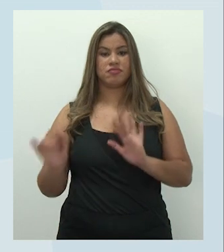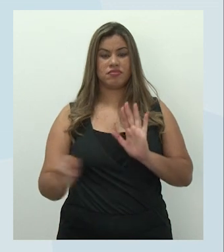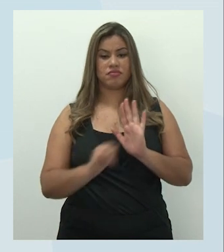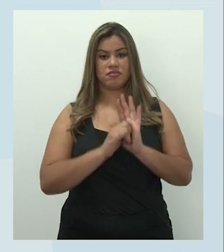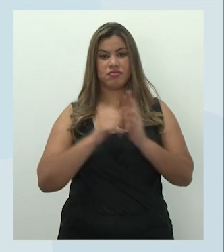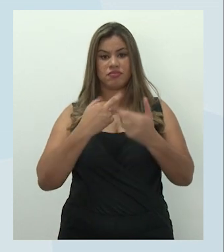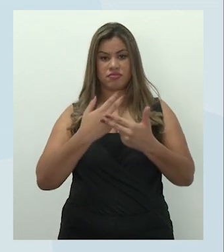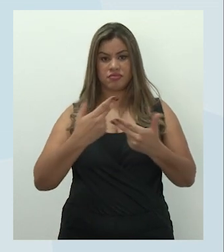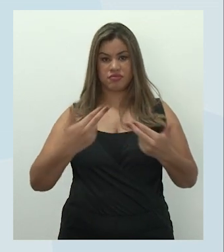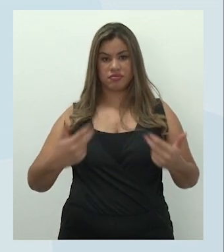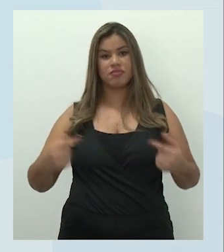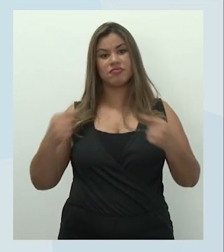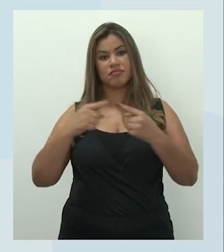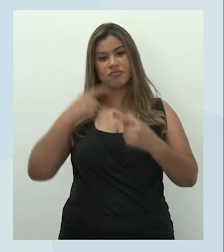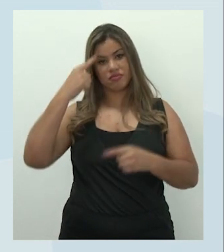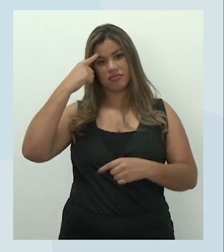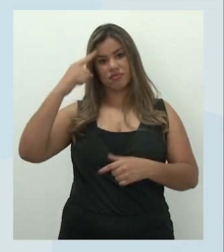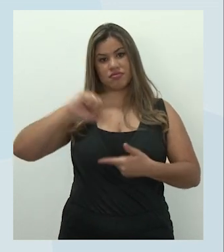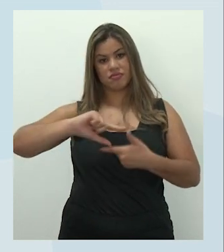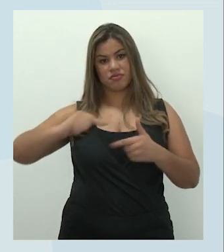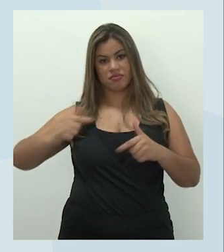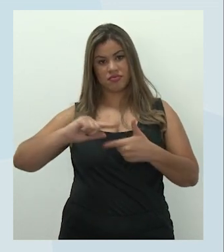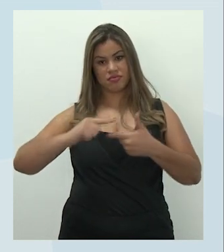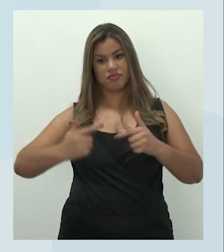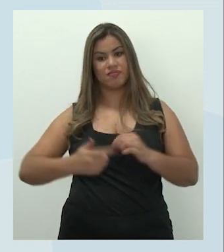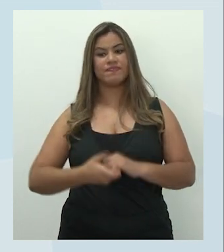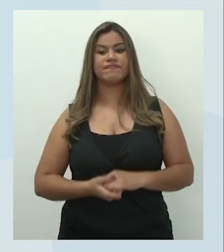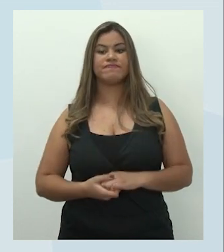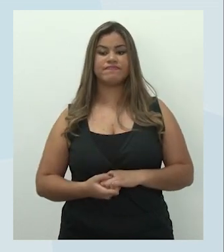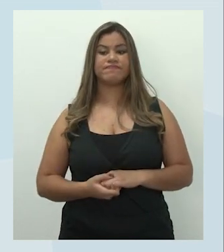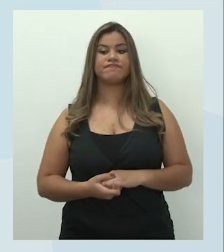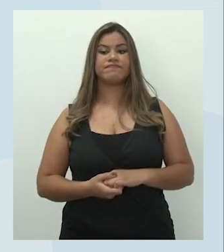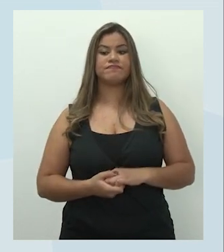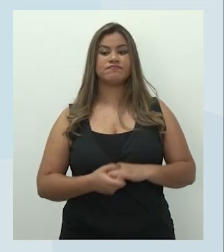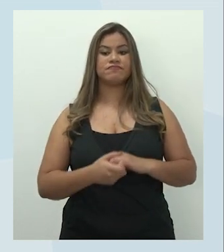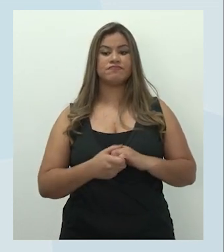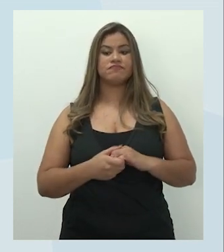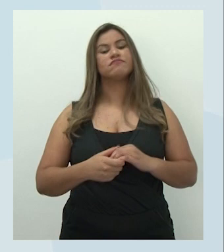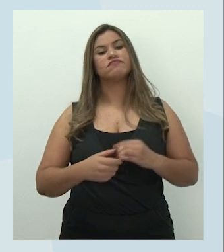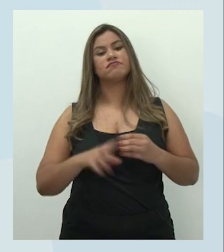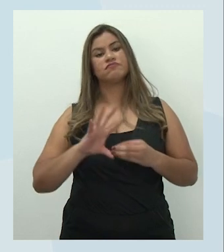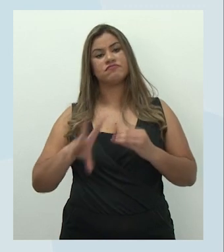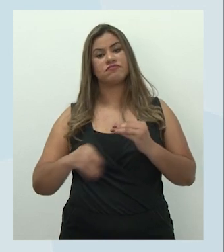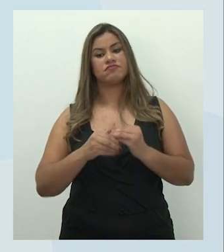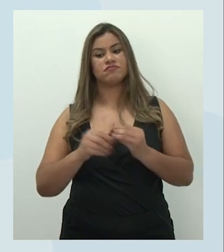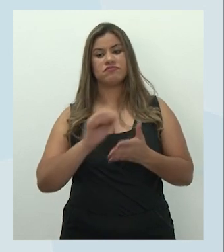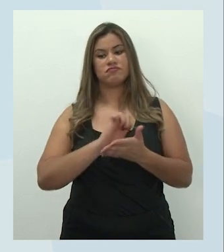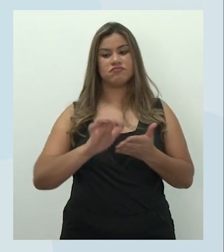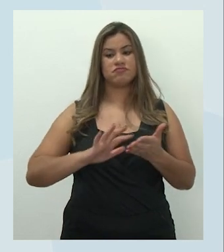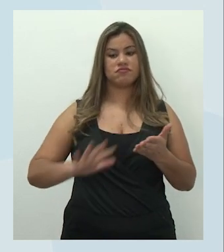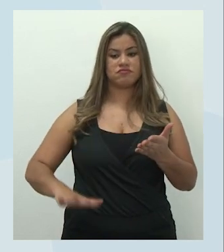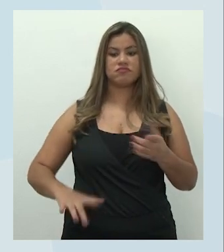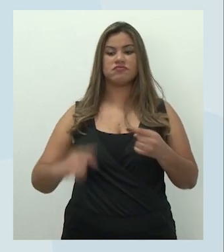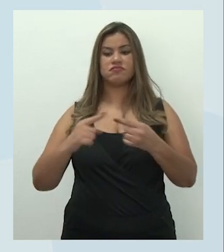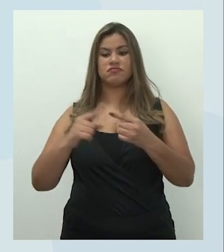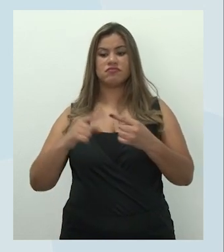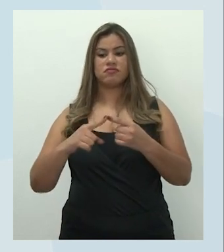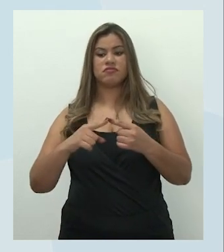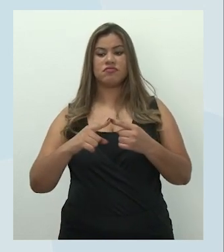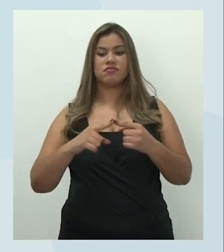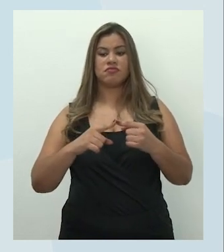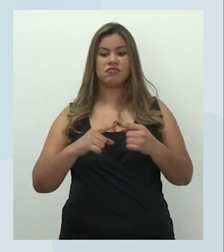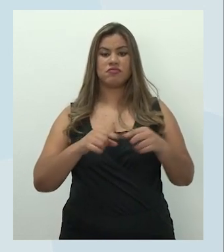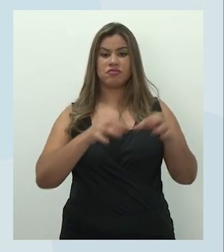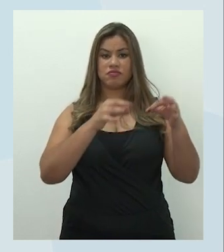pensamento algébrico, introdução e atividade prática referente ao abstrato e ao concreto. E